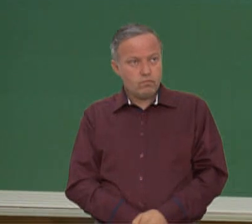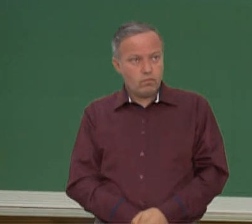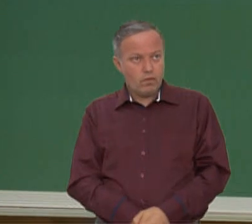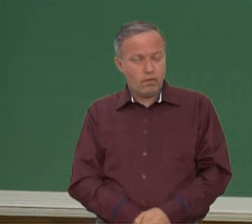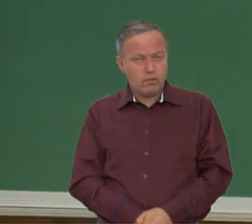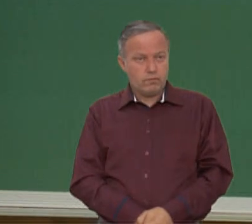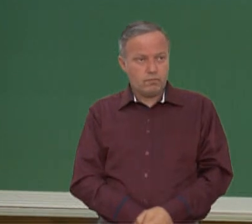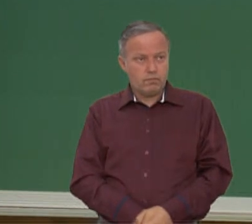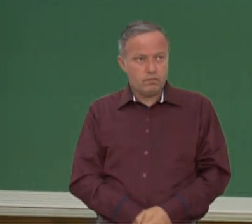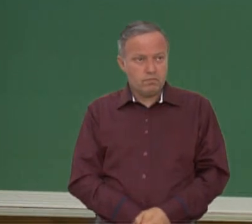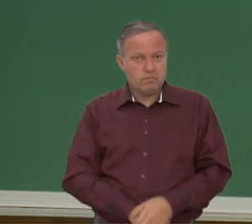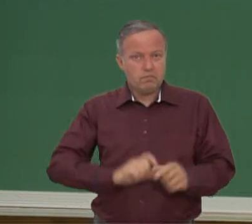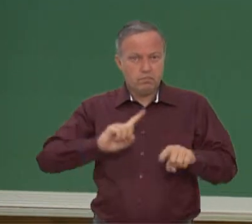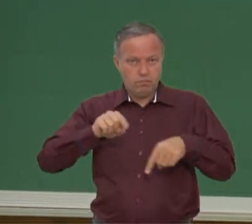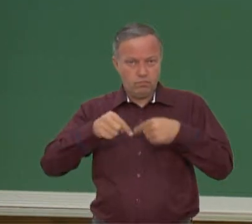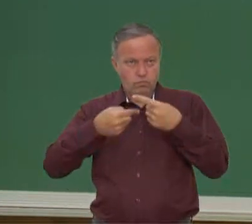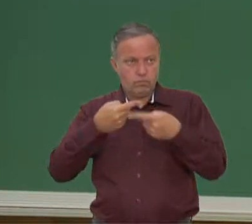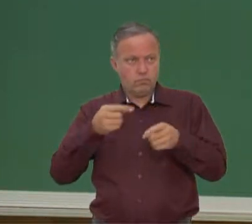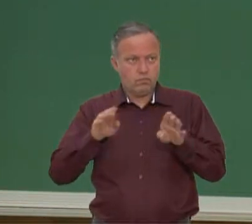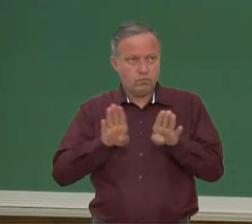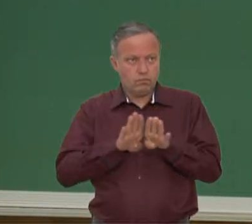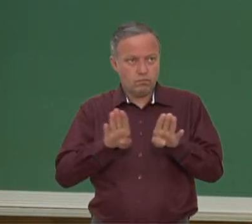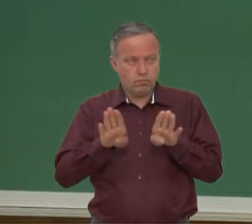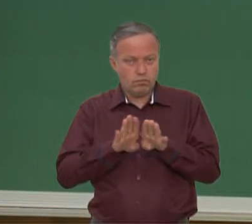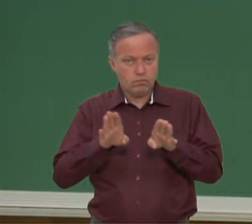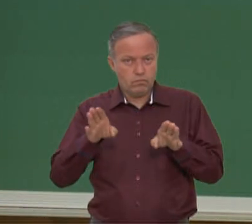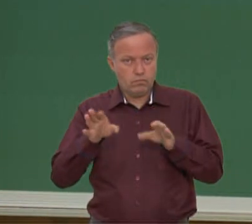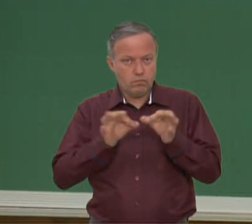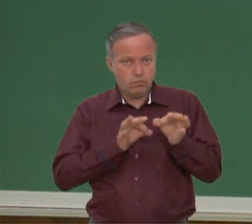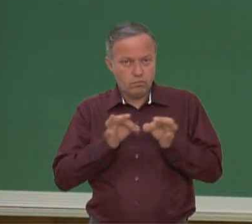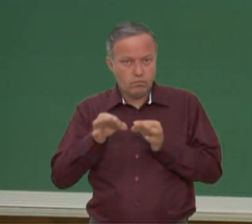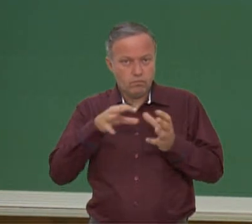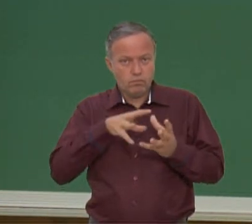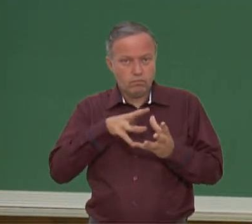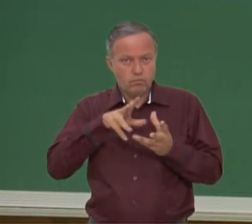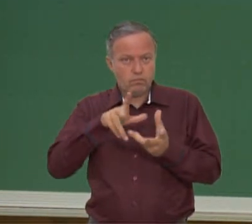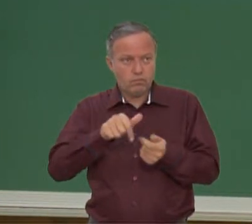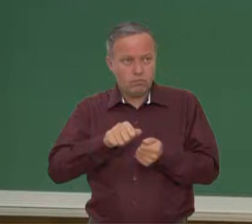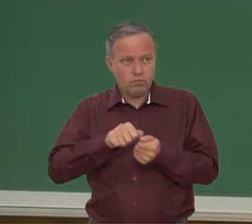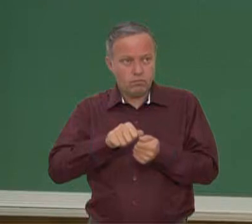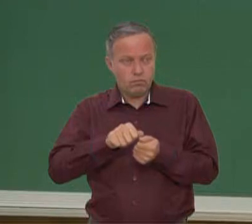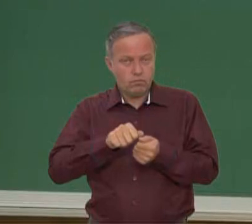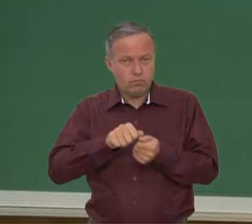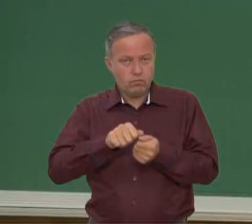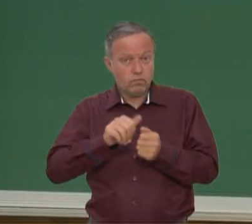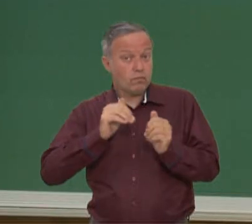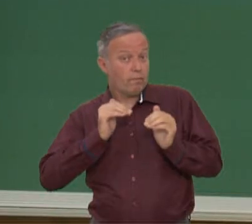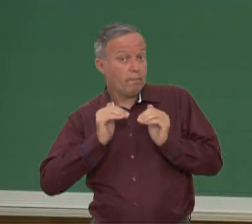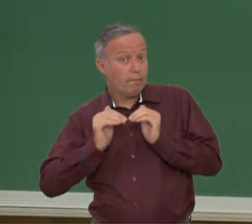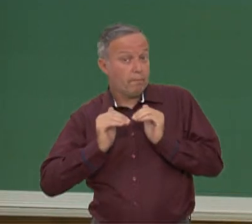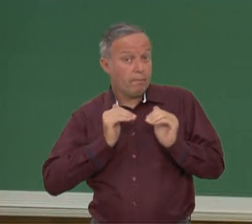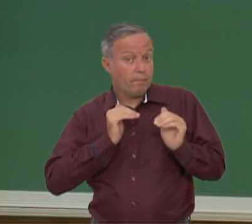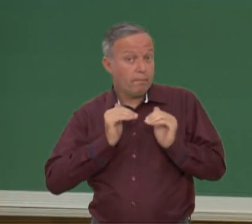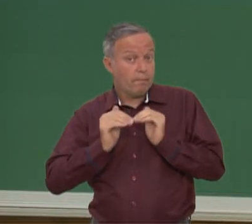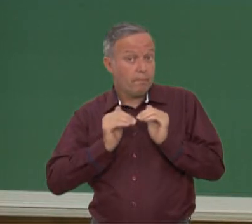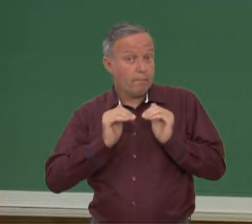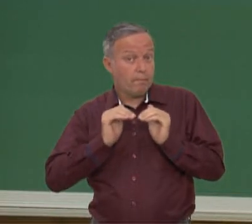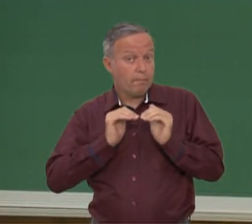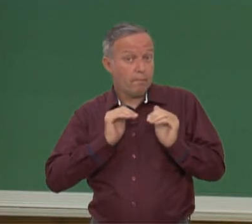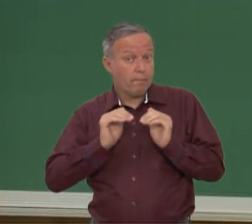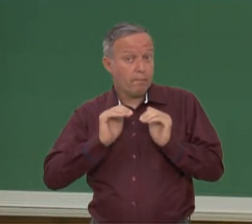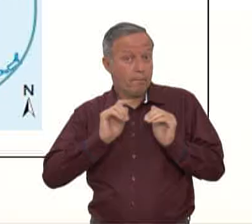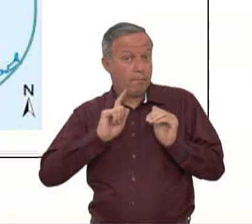Outra forma, outro impacto que nós temos nessa nova ordem mundial é uma proposição de regionalização